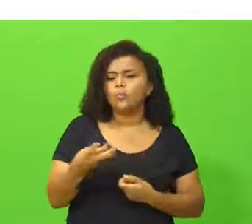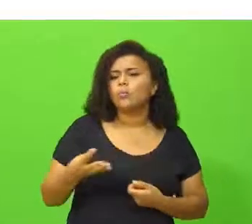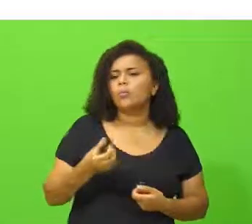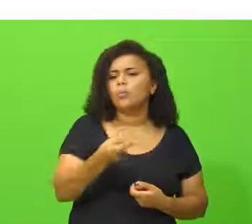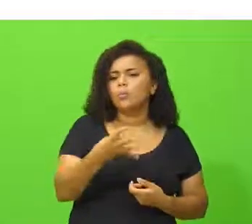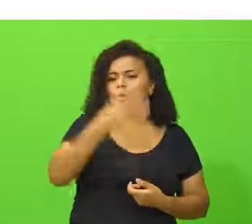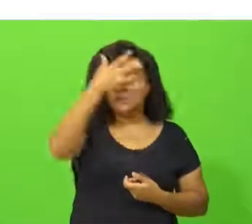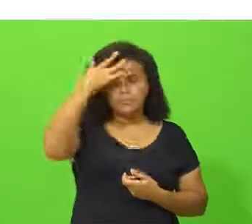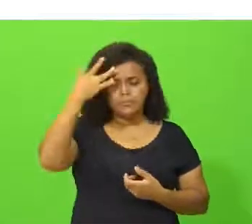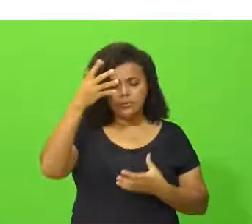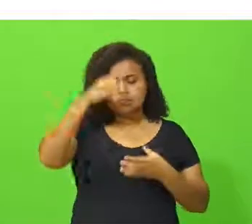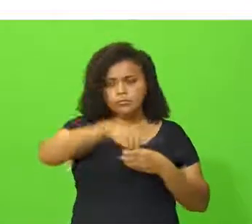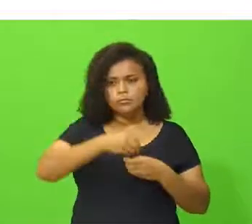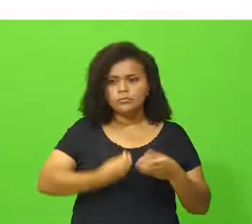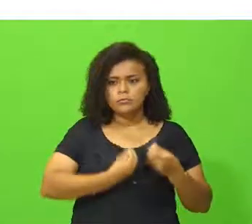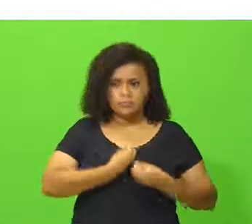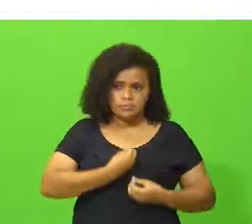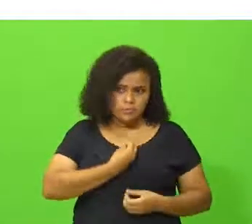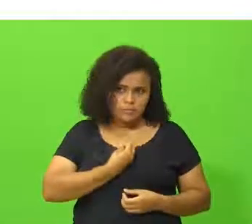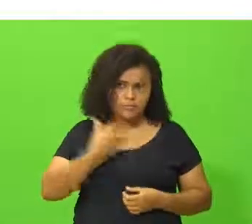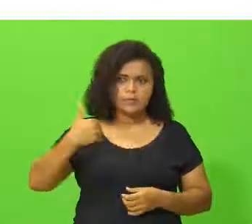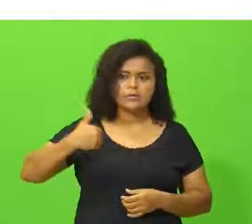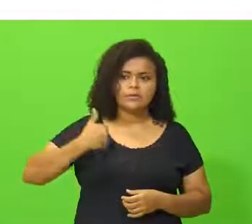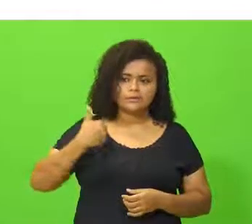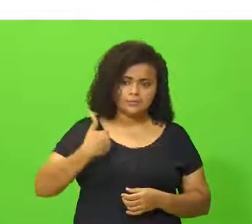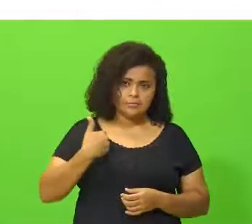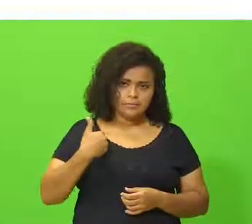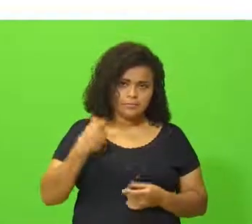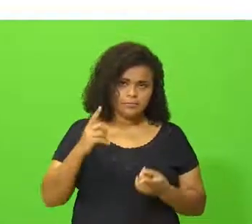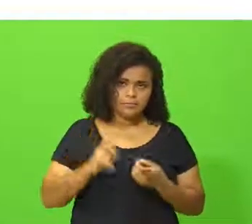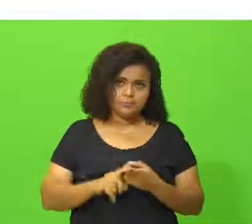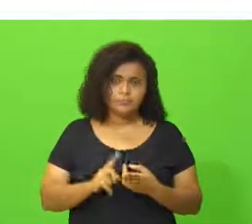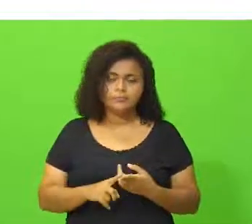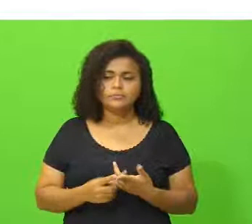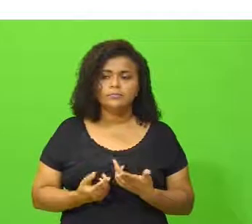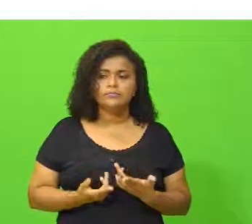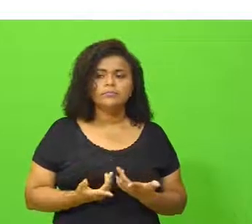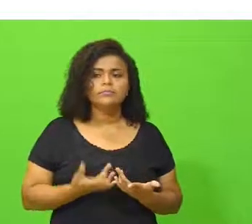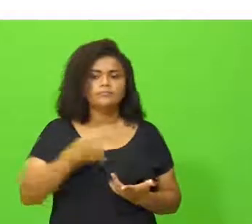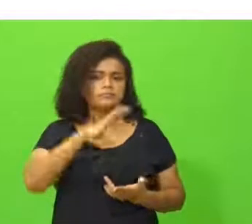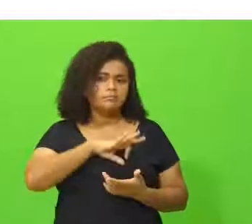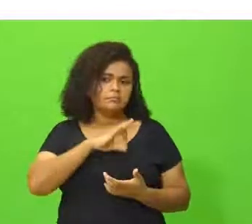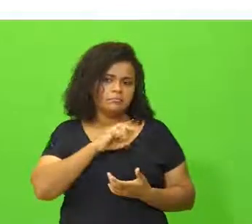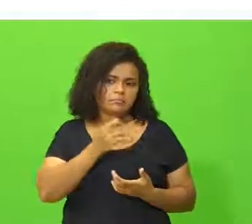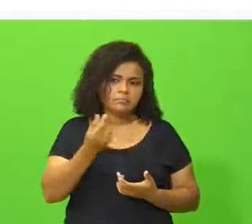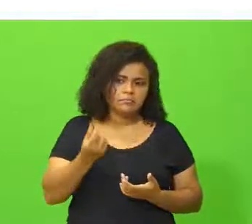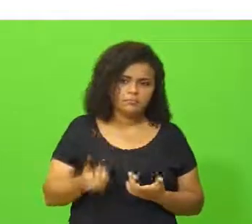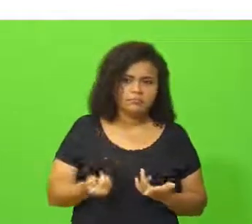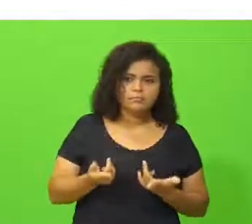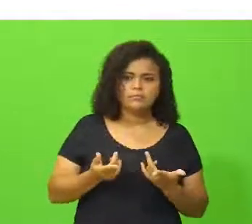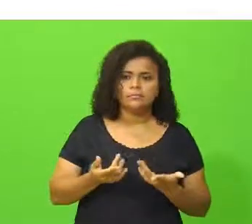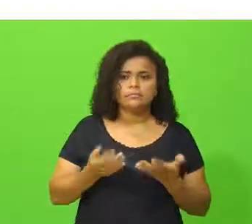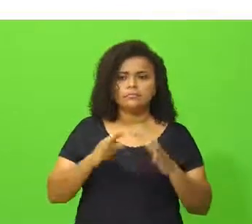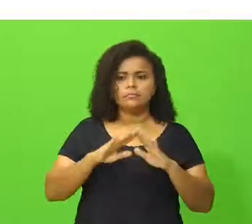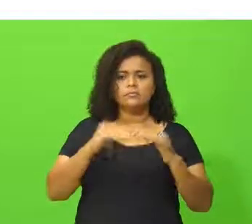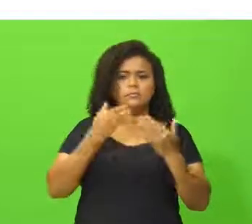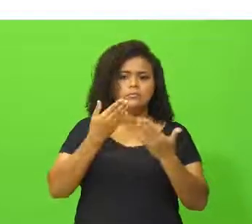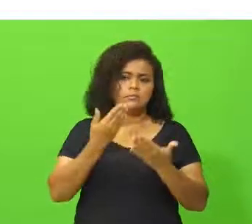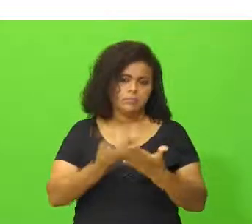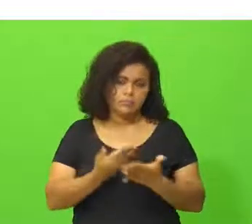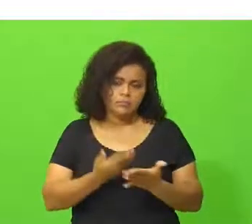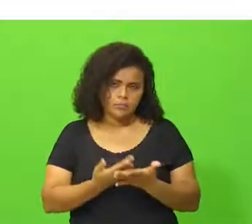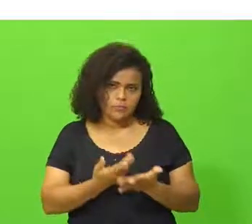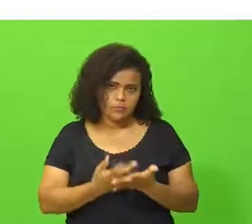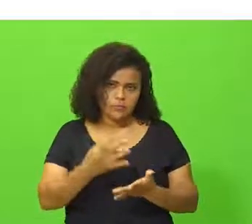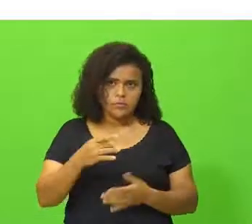de pessoas, idade, que é a questão etária, e existem outros indicadores bem significativos, como renda per